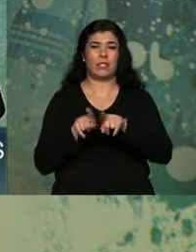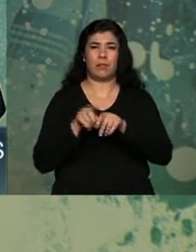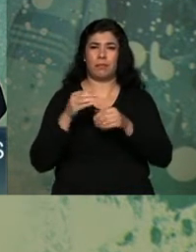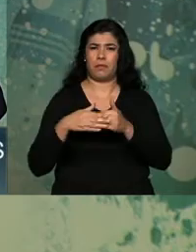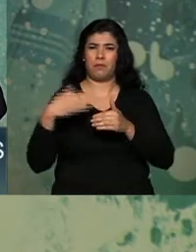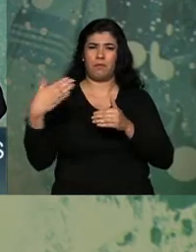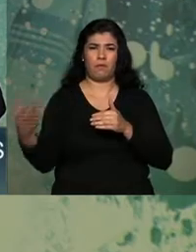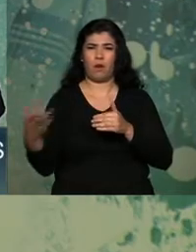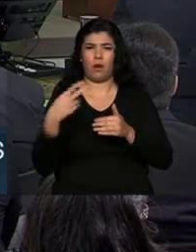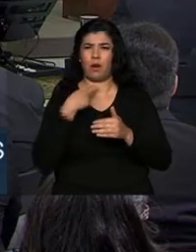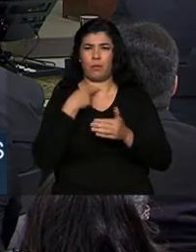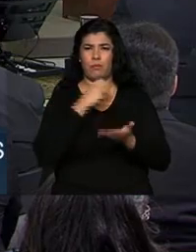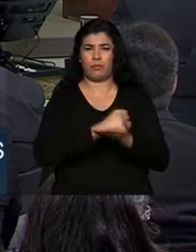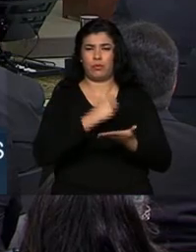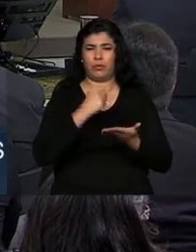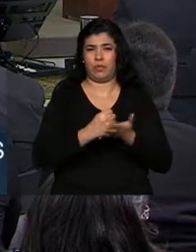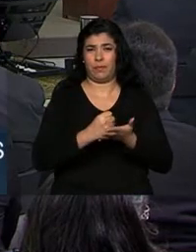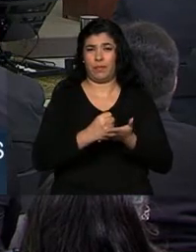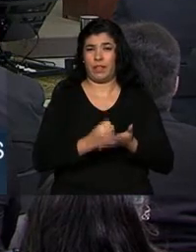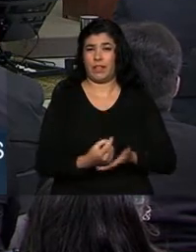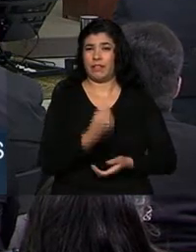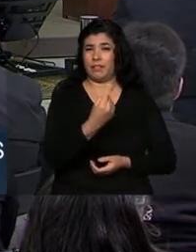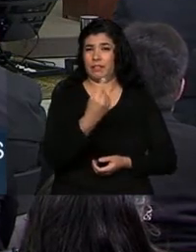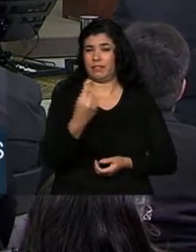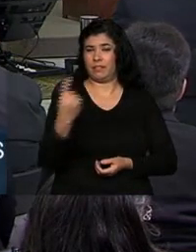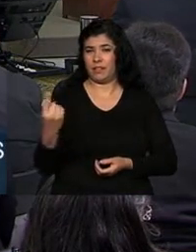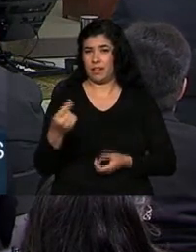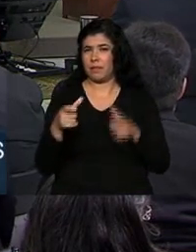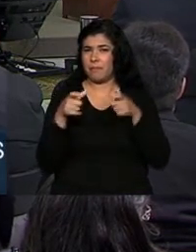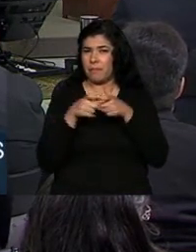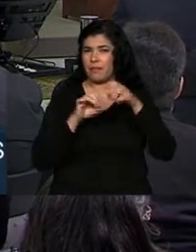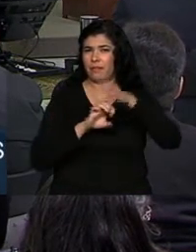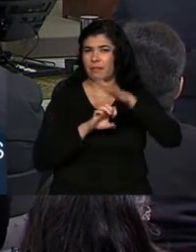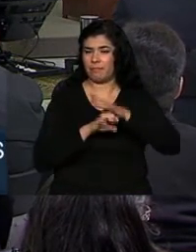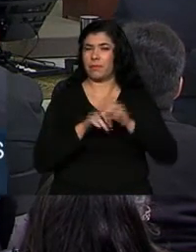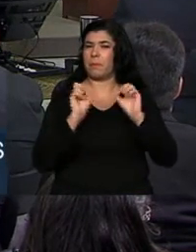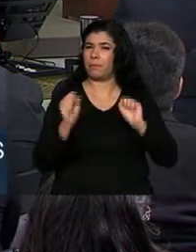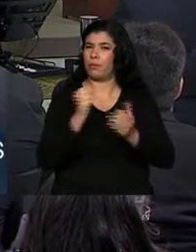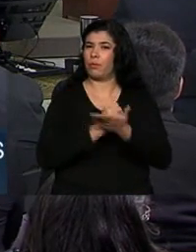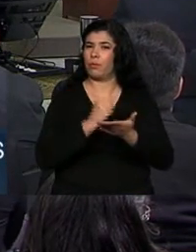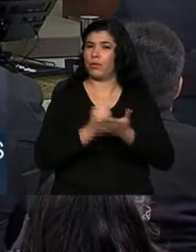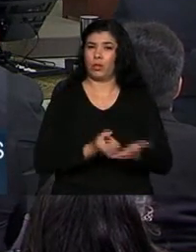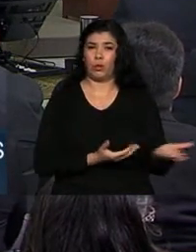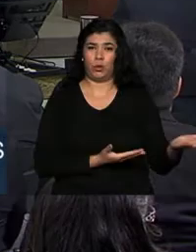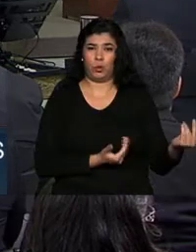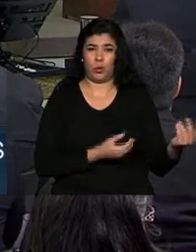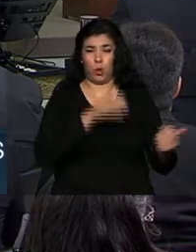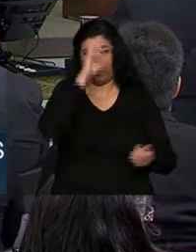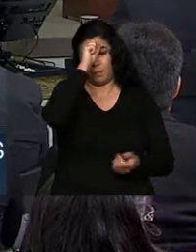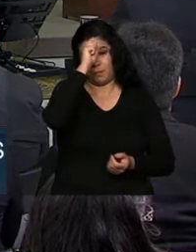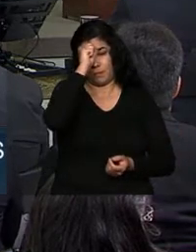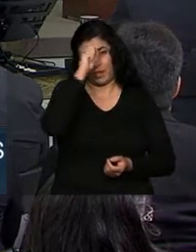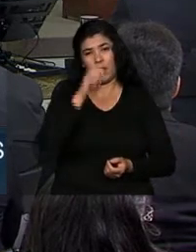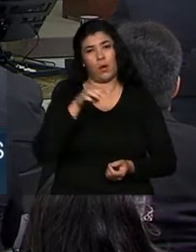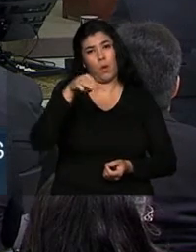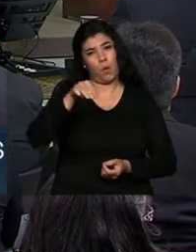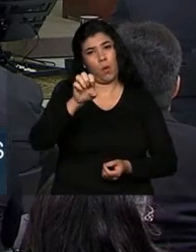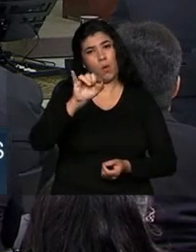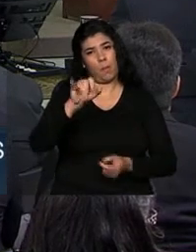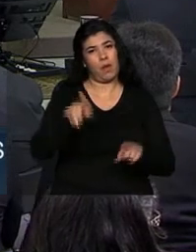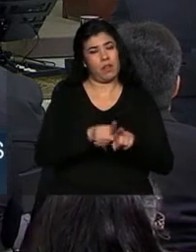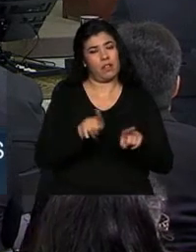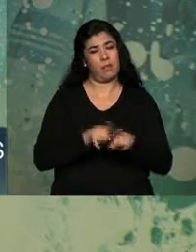fora. E se cada um puder empregar um, e o MEI que tiver um empregado pode ter um